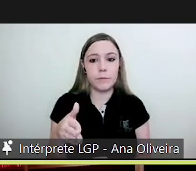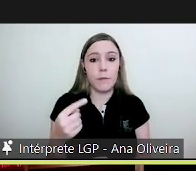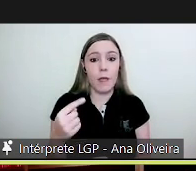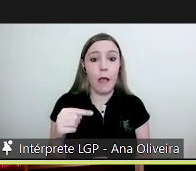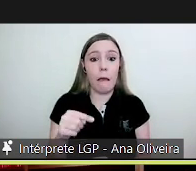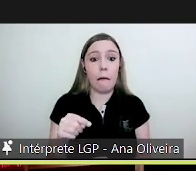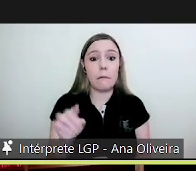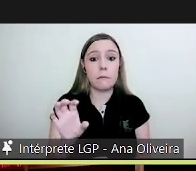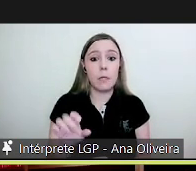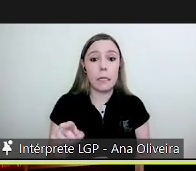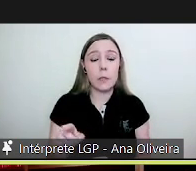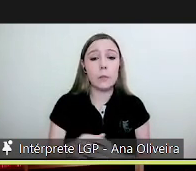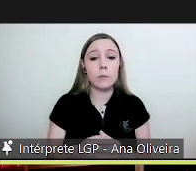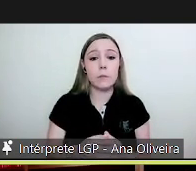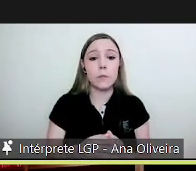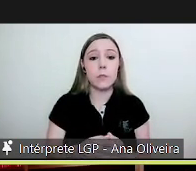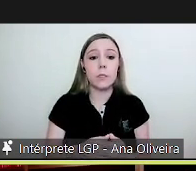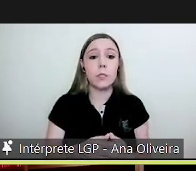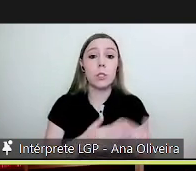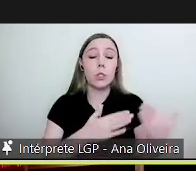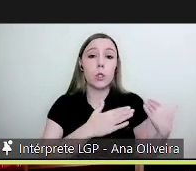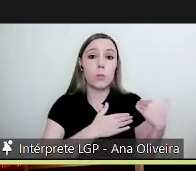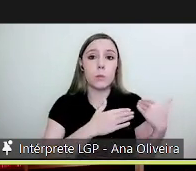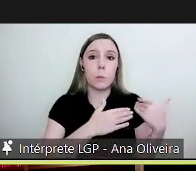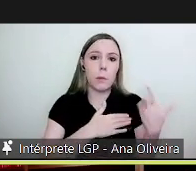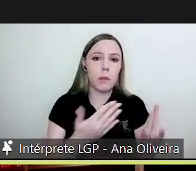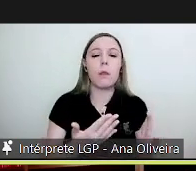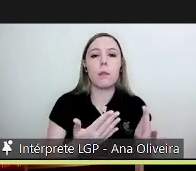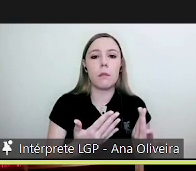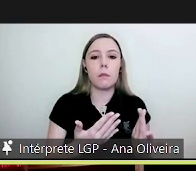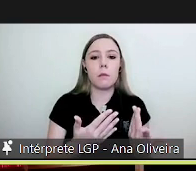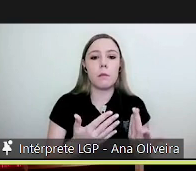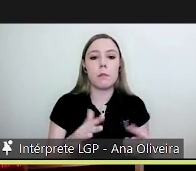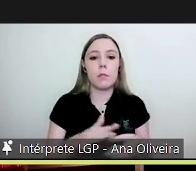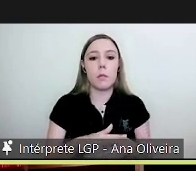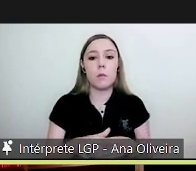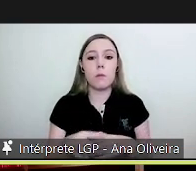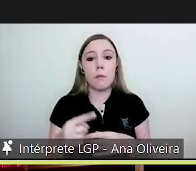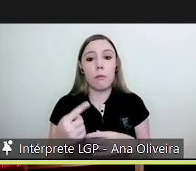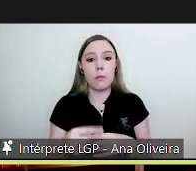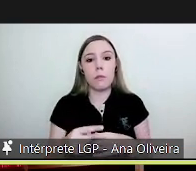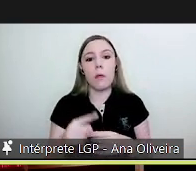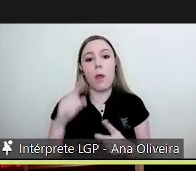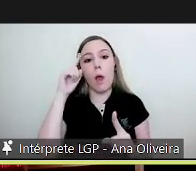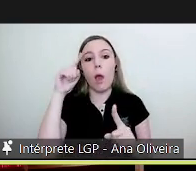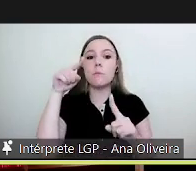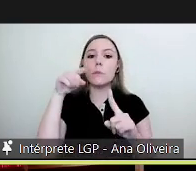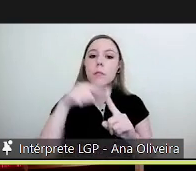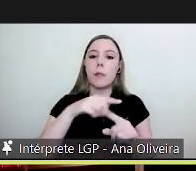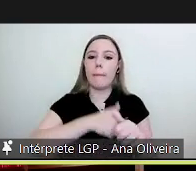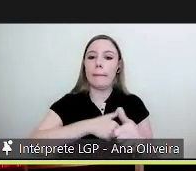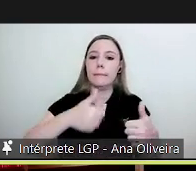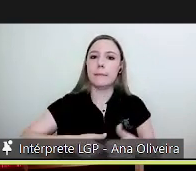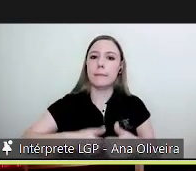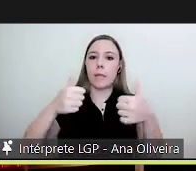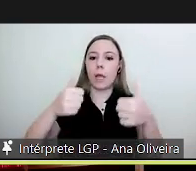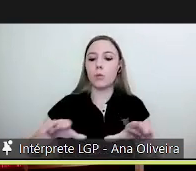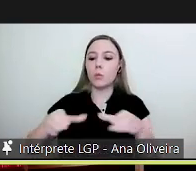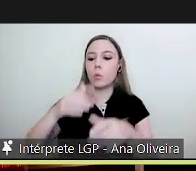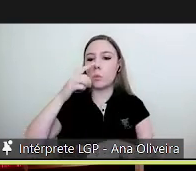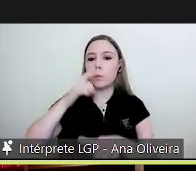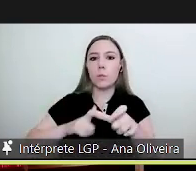não é? O compromisso que os Estados assumem de tornar as cidades e os aglomerados urbanos